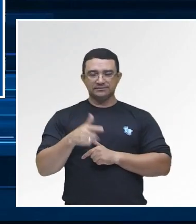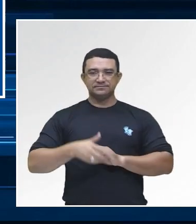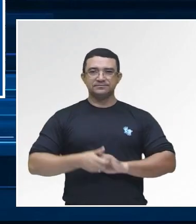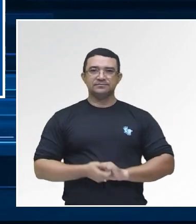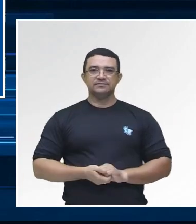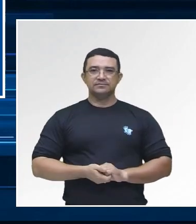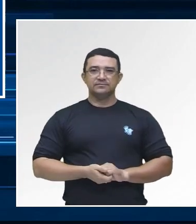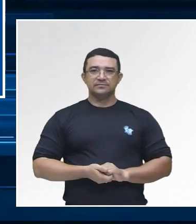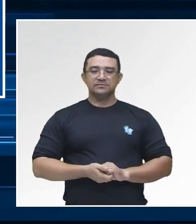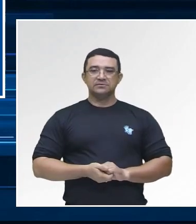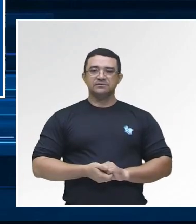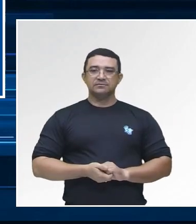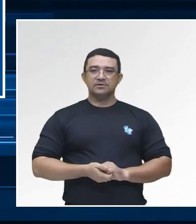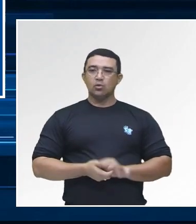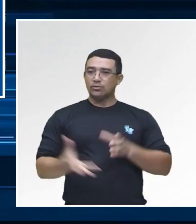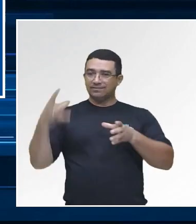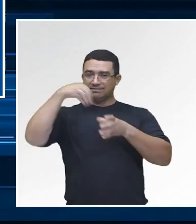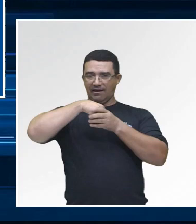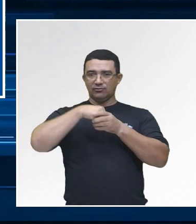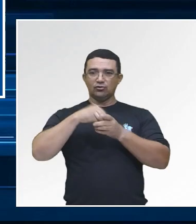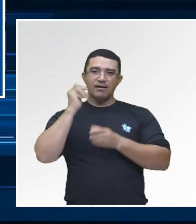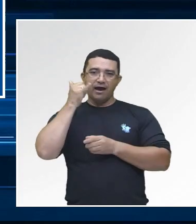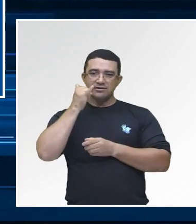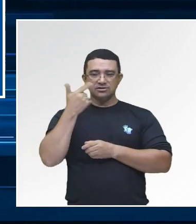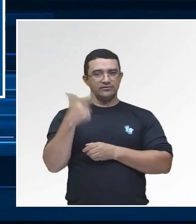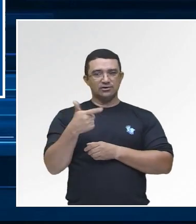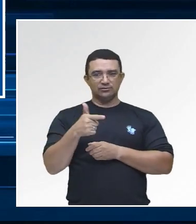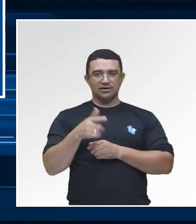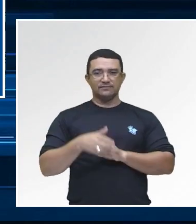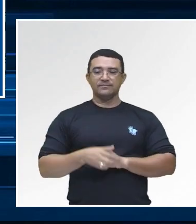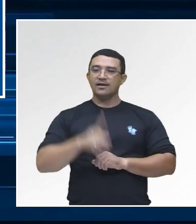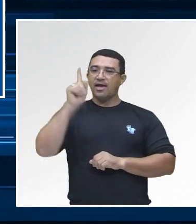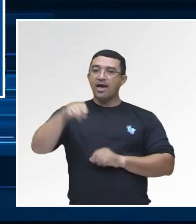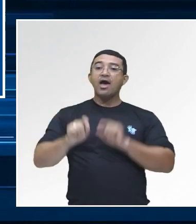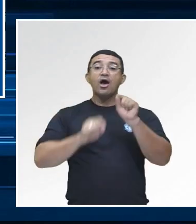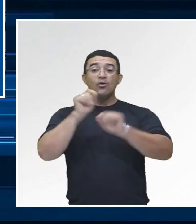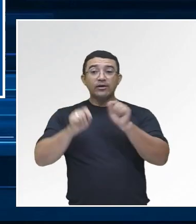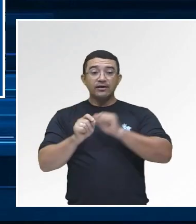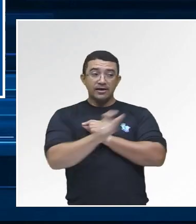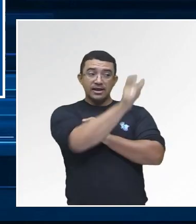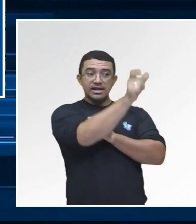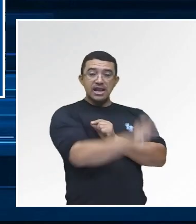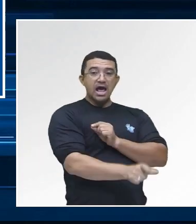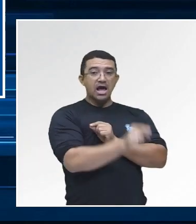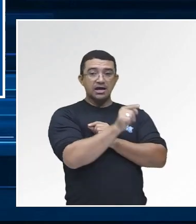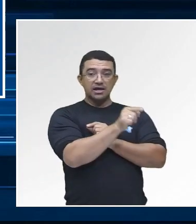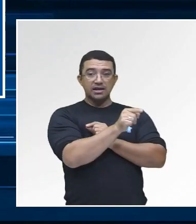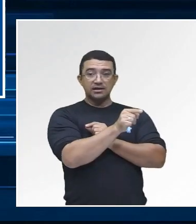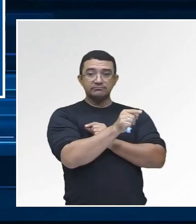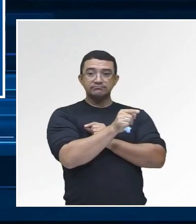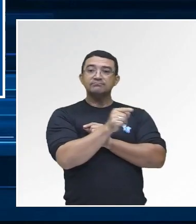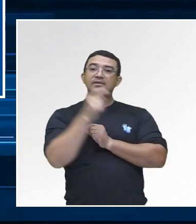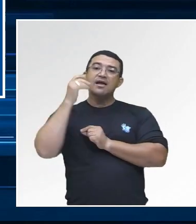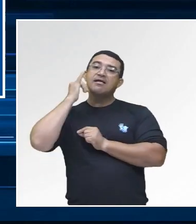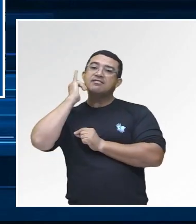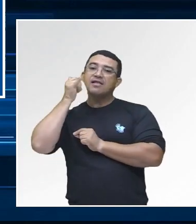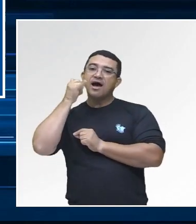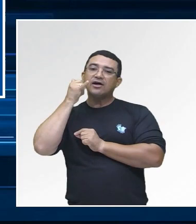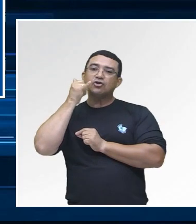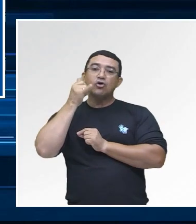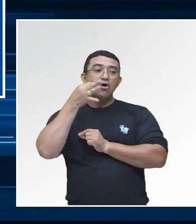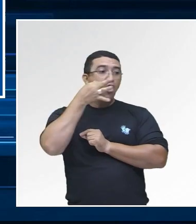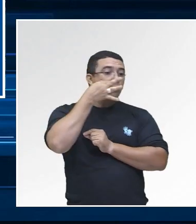não se inclui na narrativa. Temos então o narrador observador. Ele só